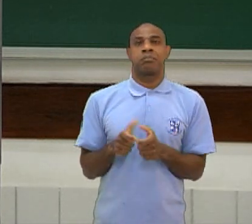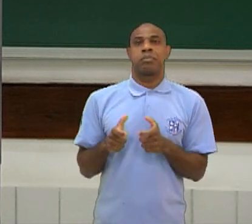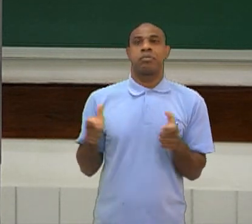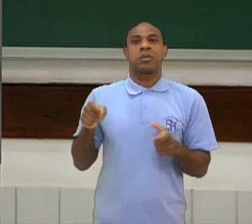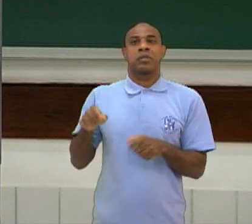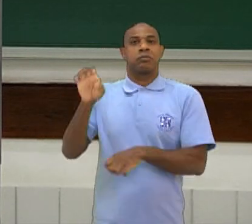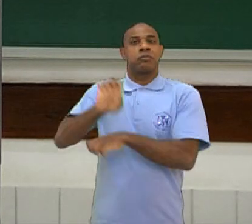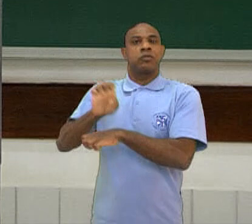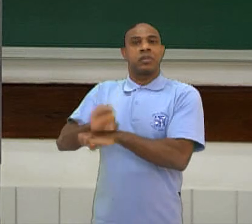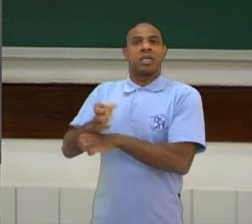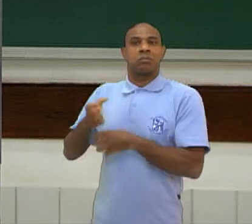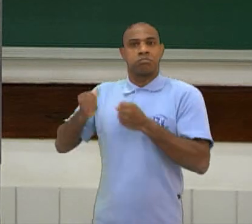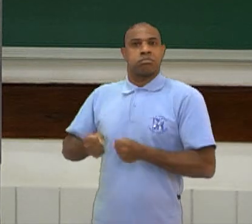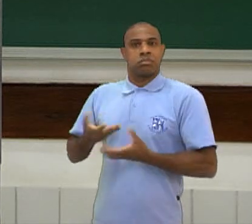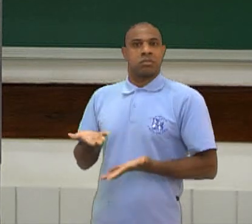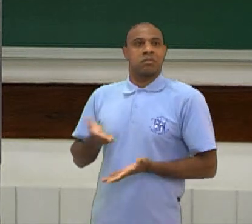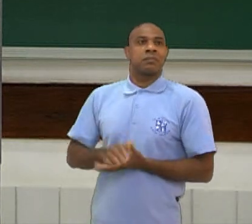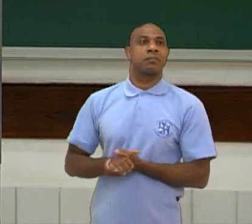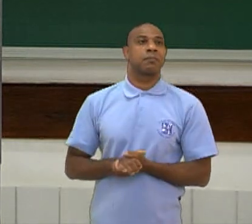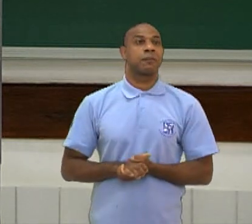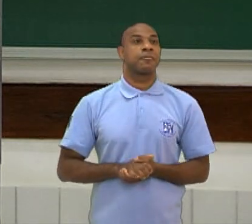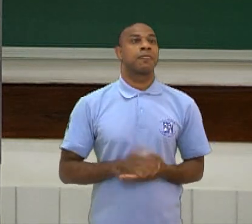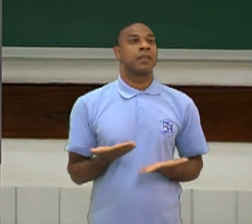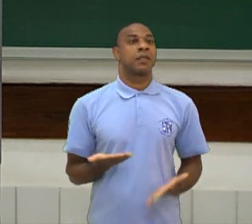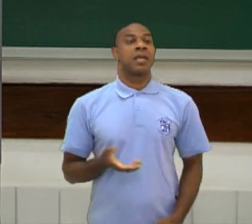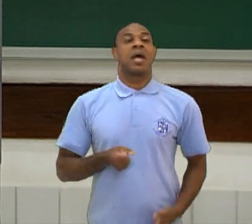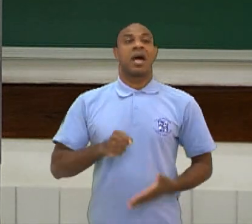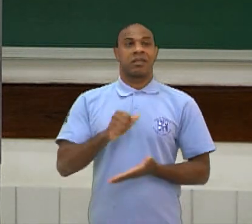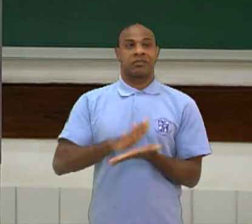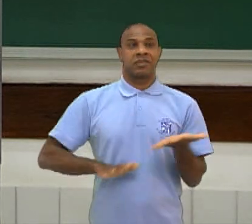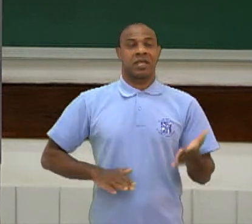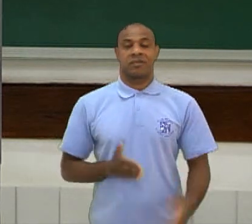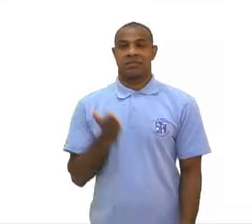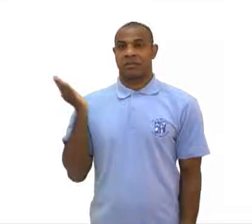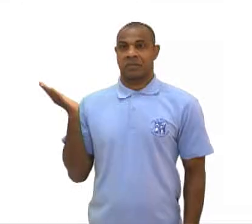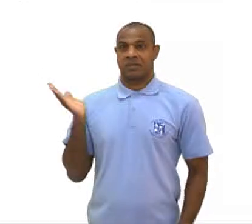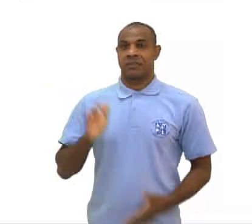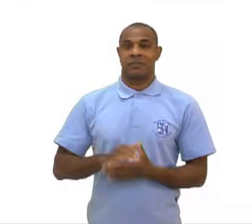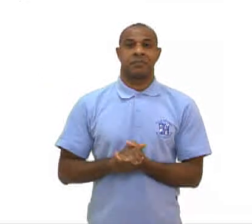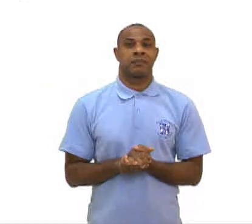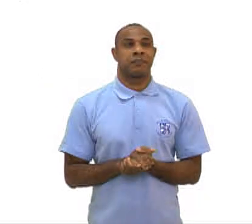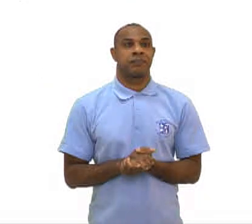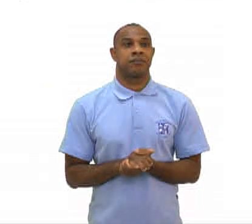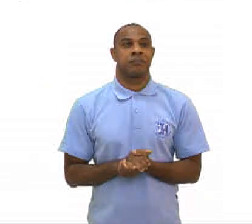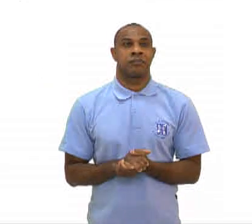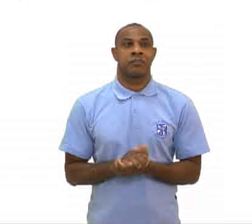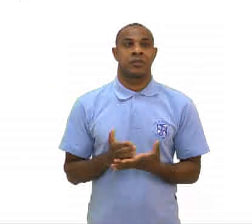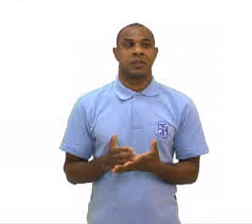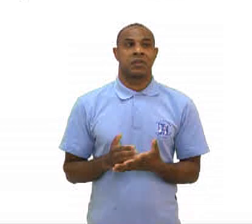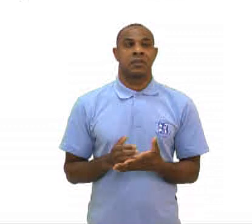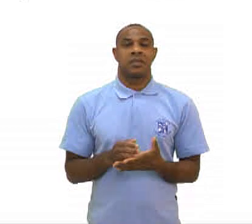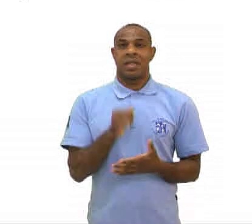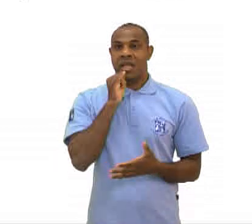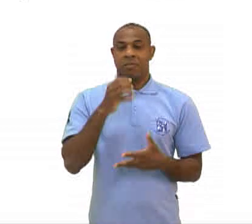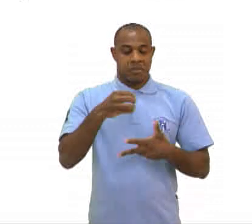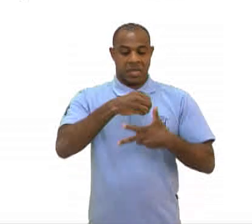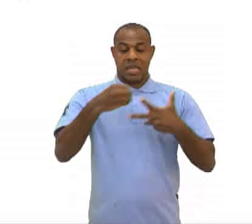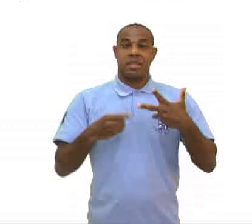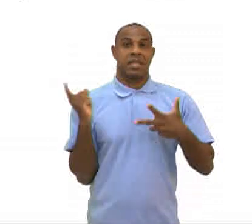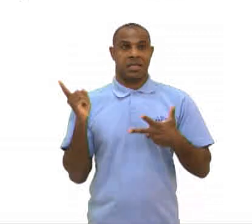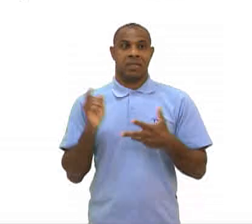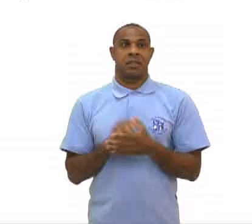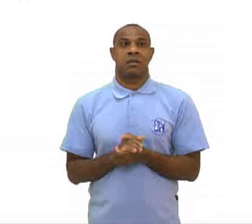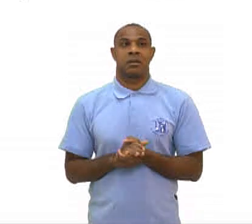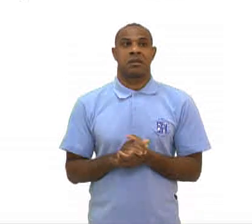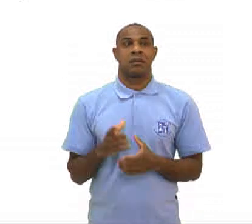Estado dentro do Império. Uma atividade lá. Então, modelo Enem, 2019.